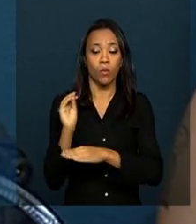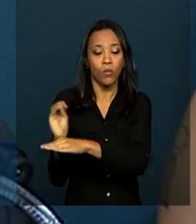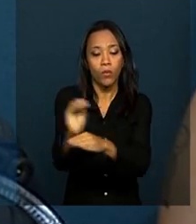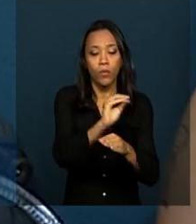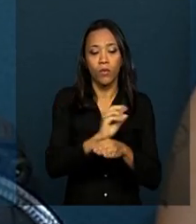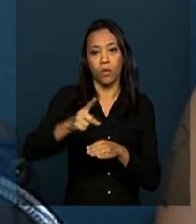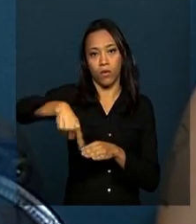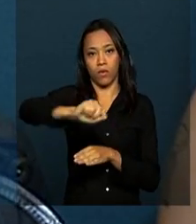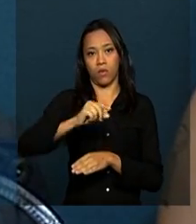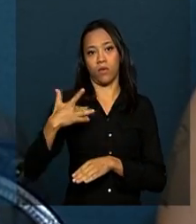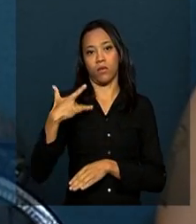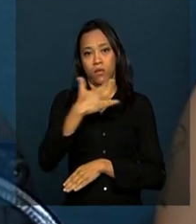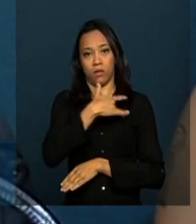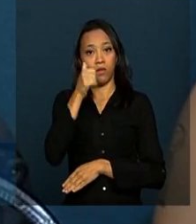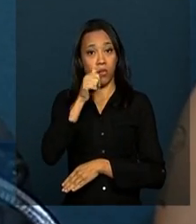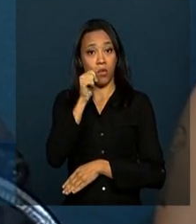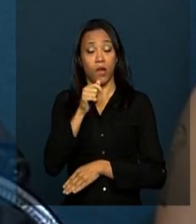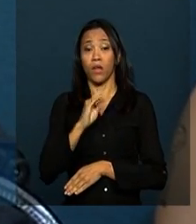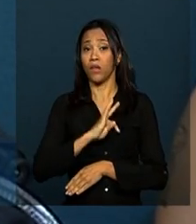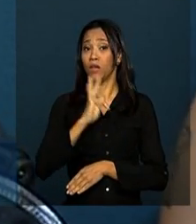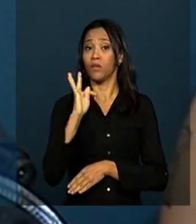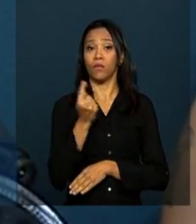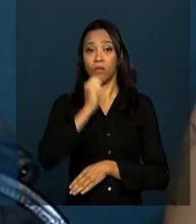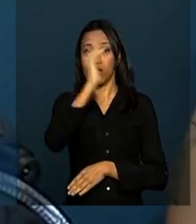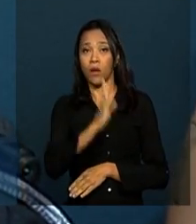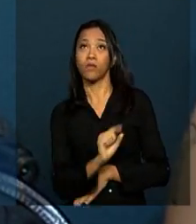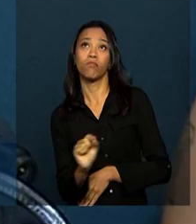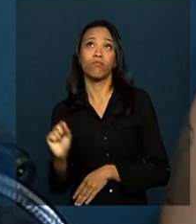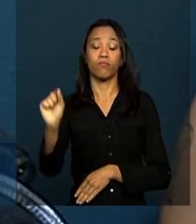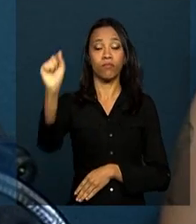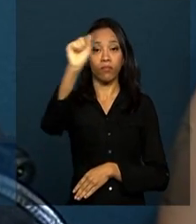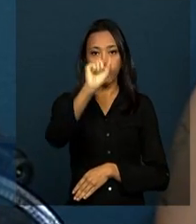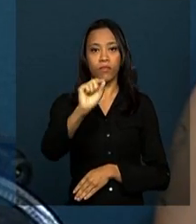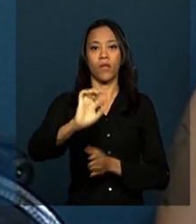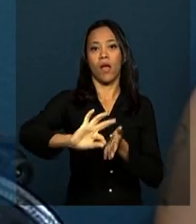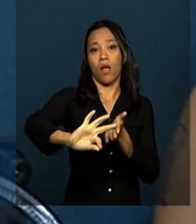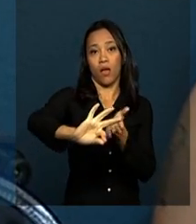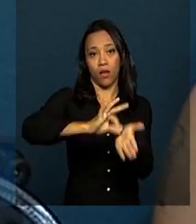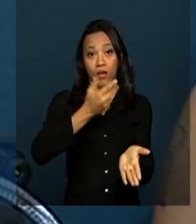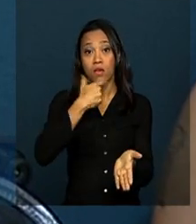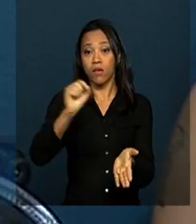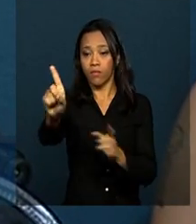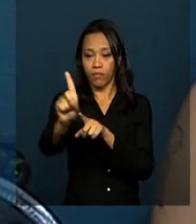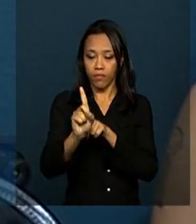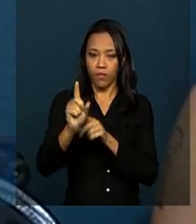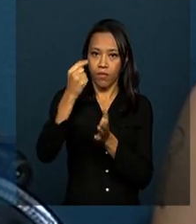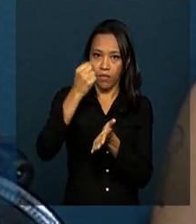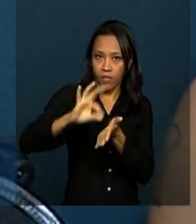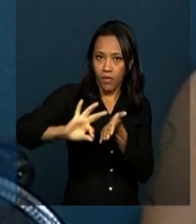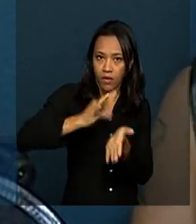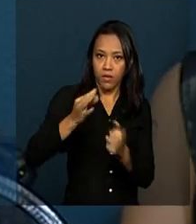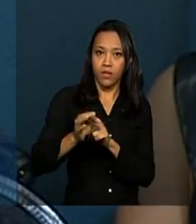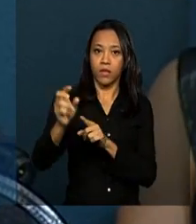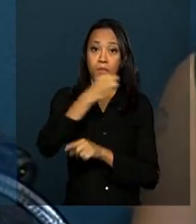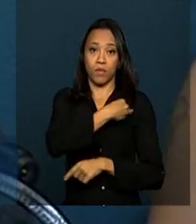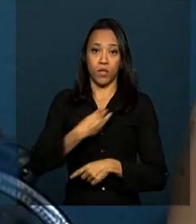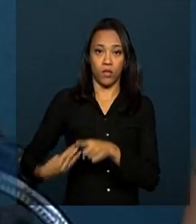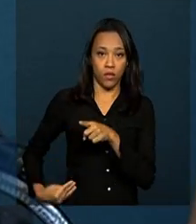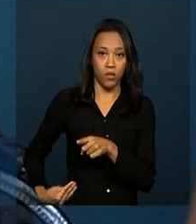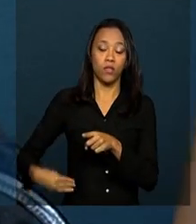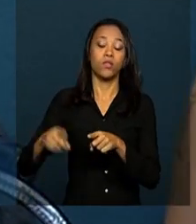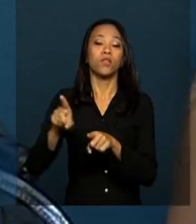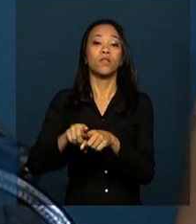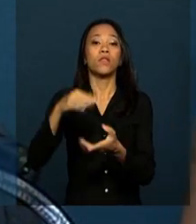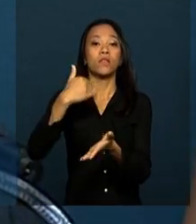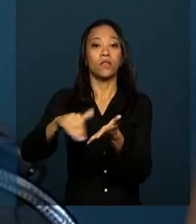mulher em todo o território nacional. Assinam a portaria a senhora ministra de Estado, chefe da